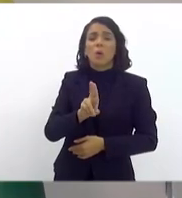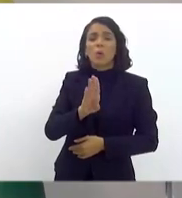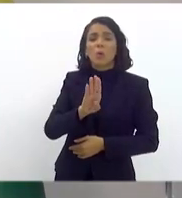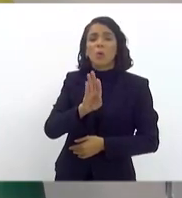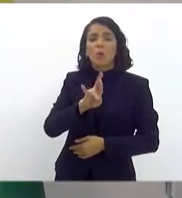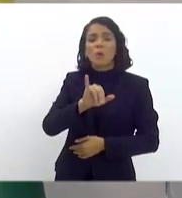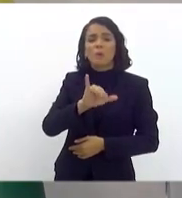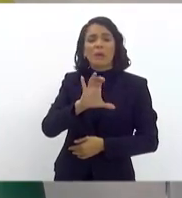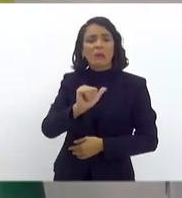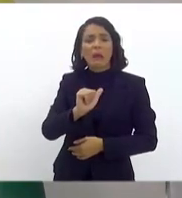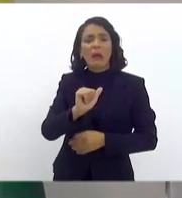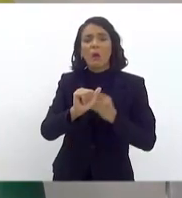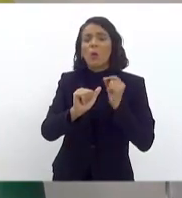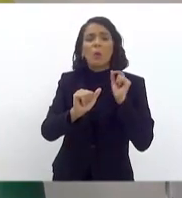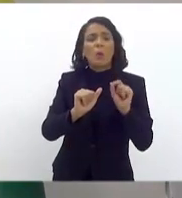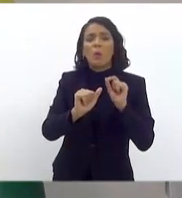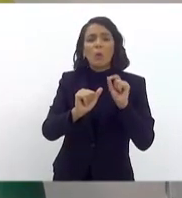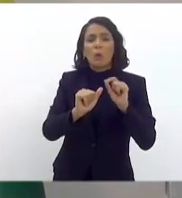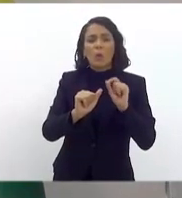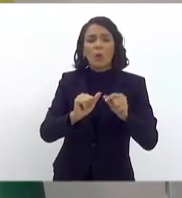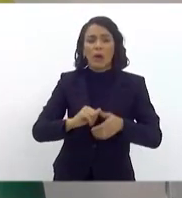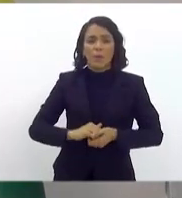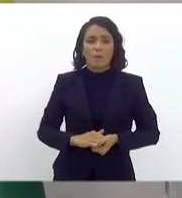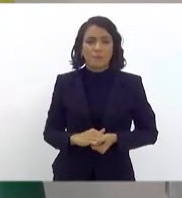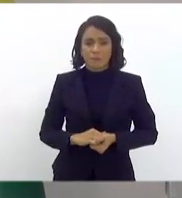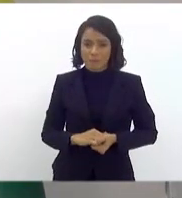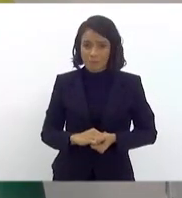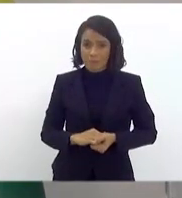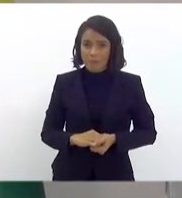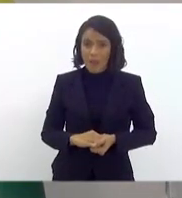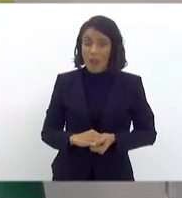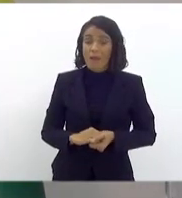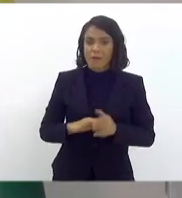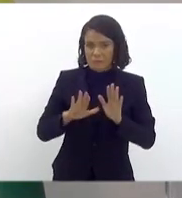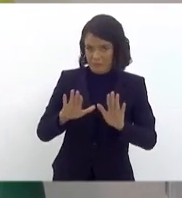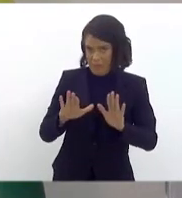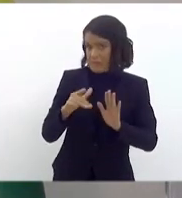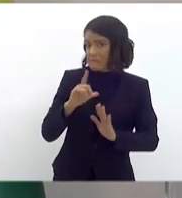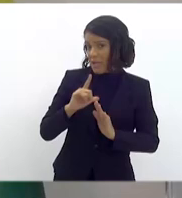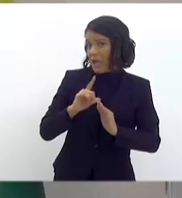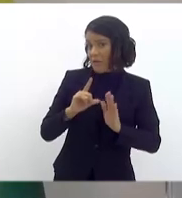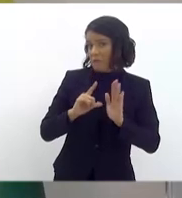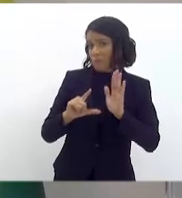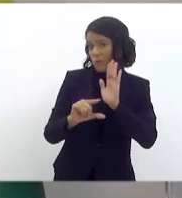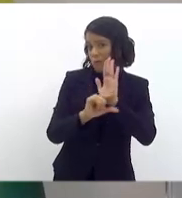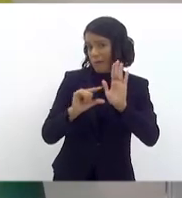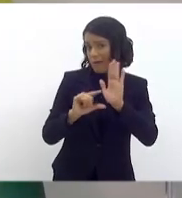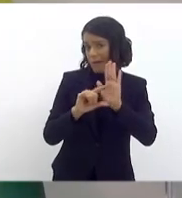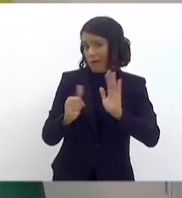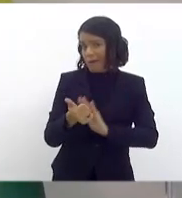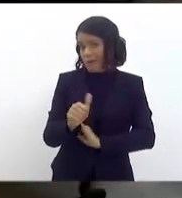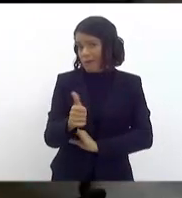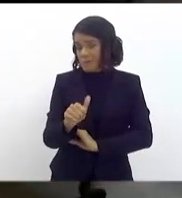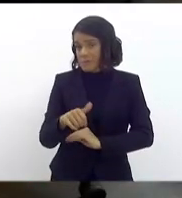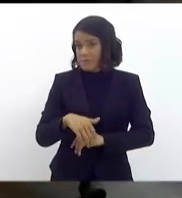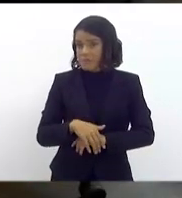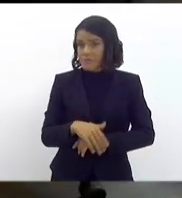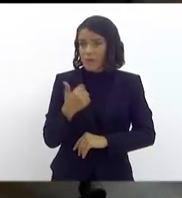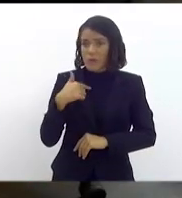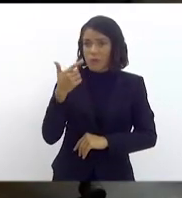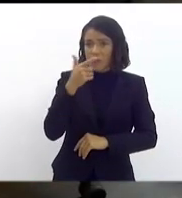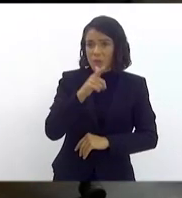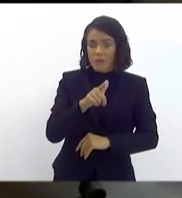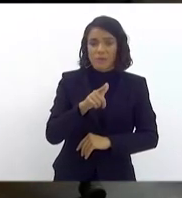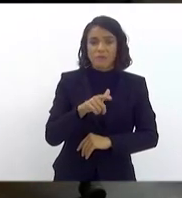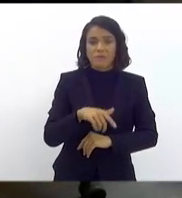na proporção de suas respectivas arrecadações. Mas está aqui no parágrafo 11º. Presidente, nós conseguimos aqui a gente